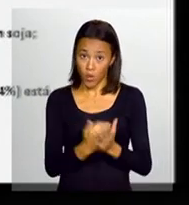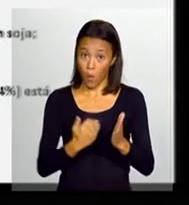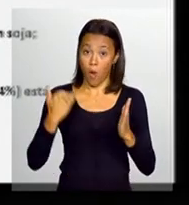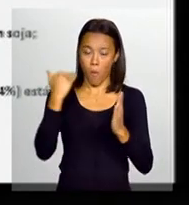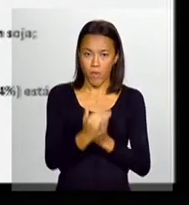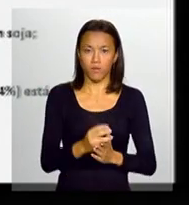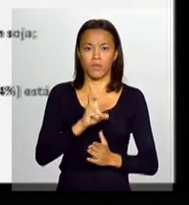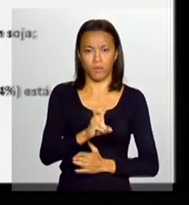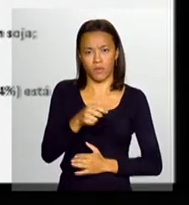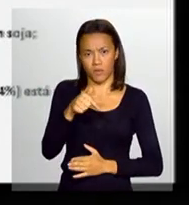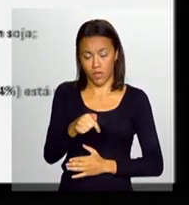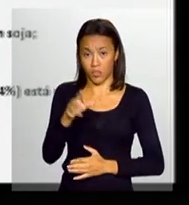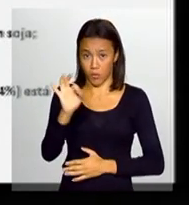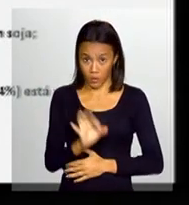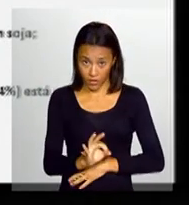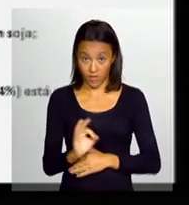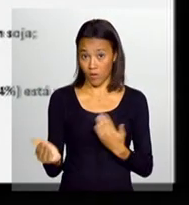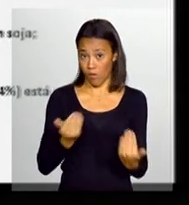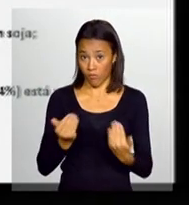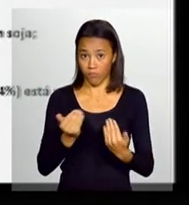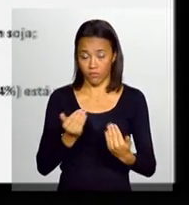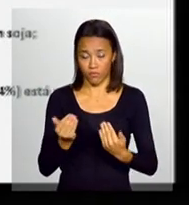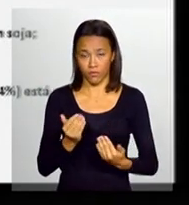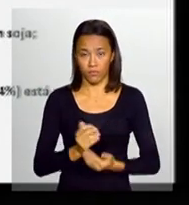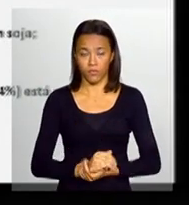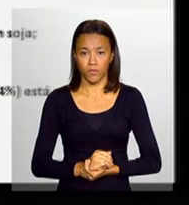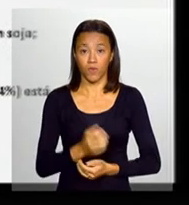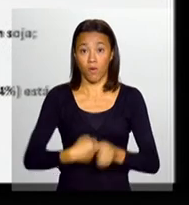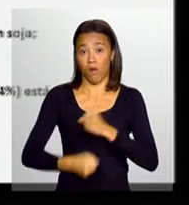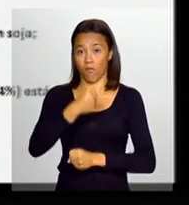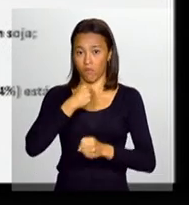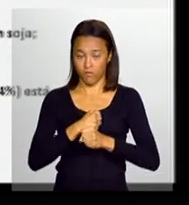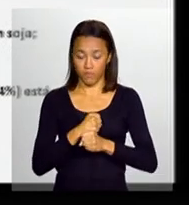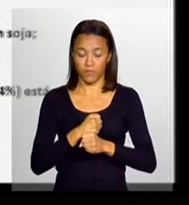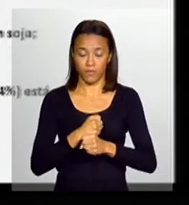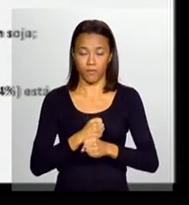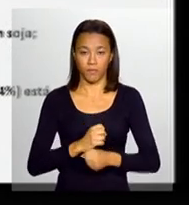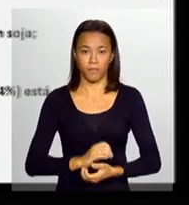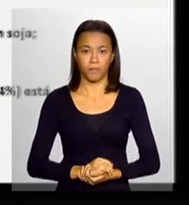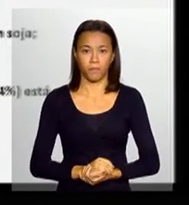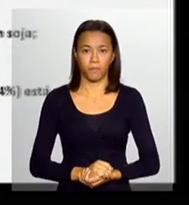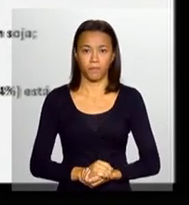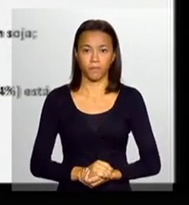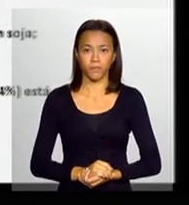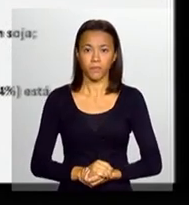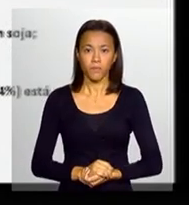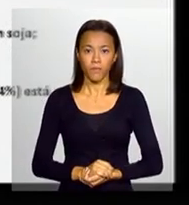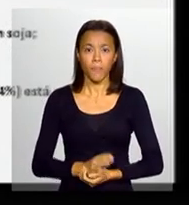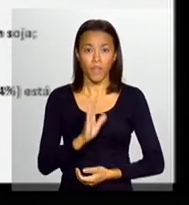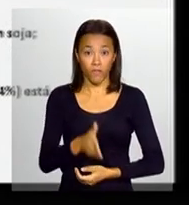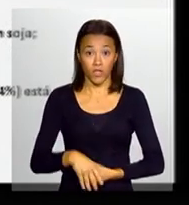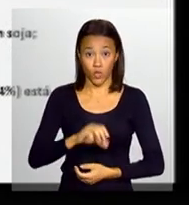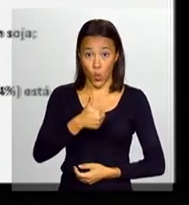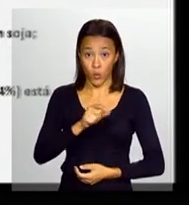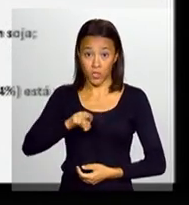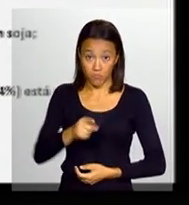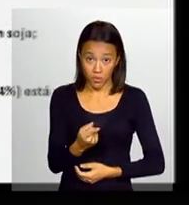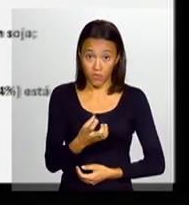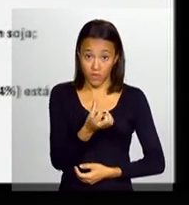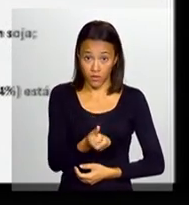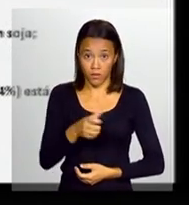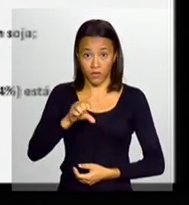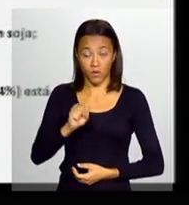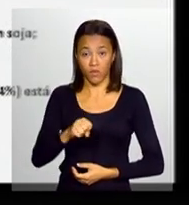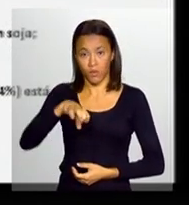de 57% em relação ao ano anterior, que foi de